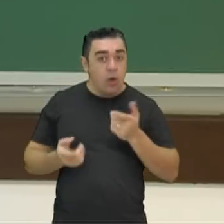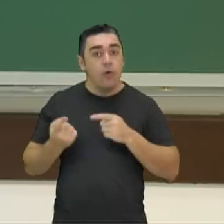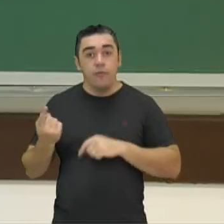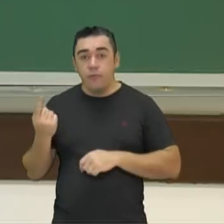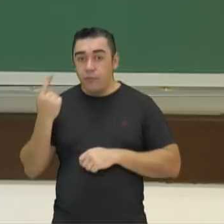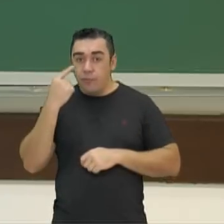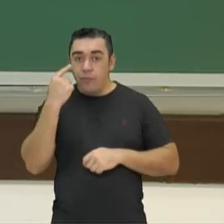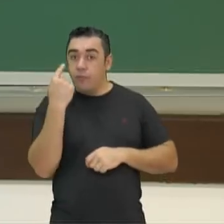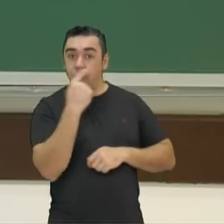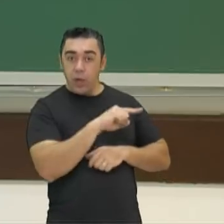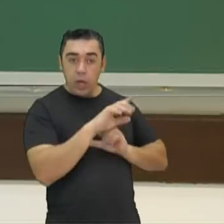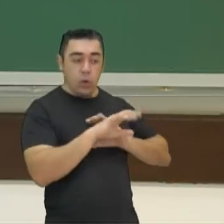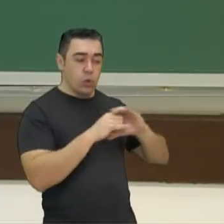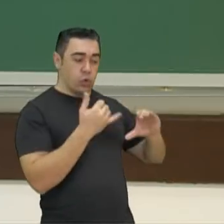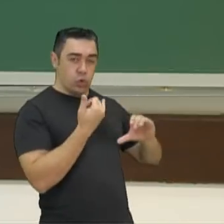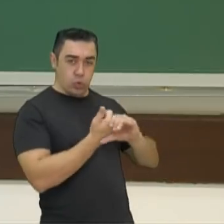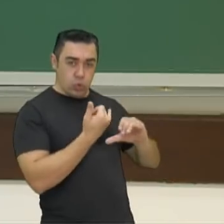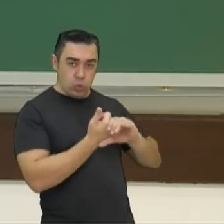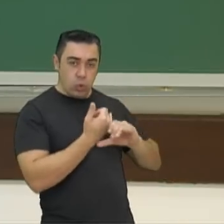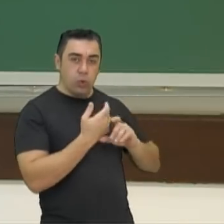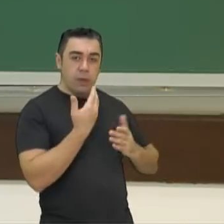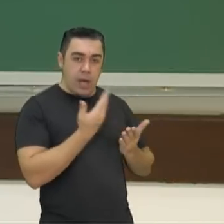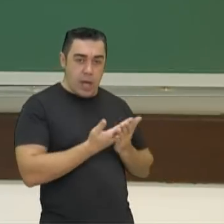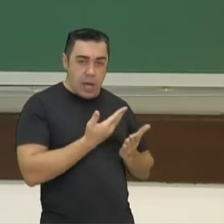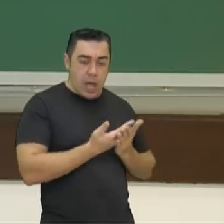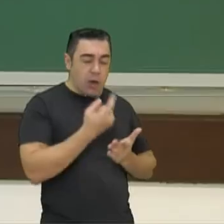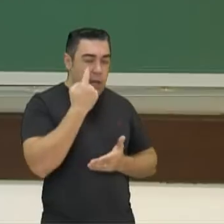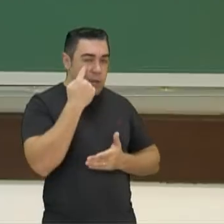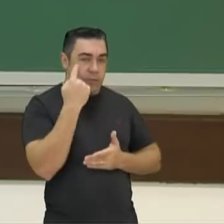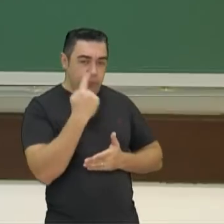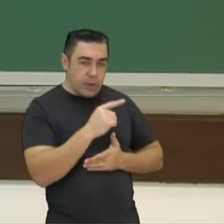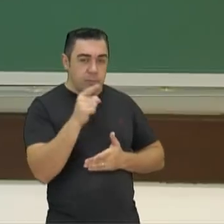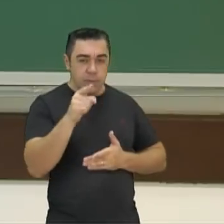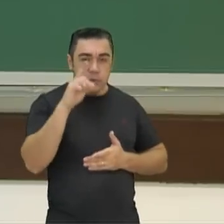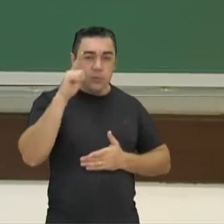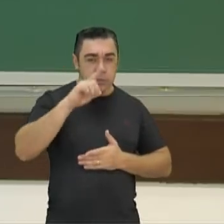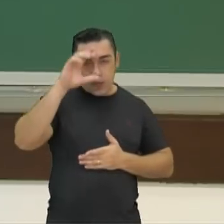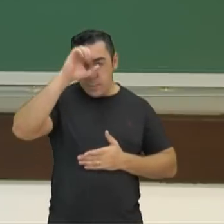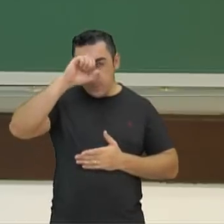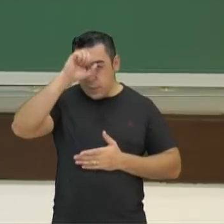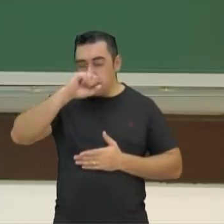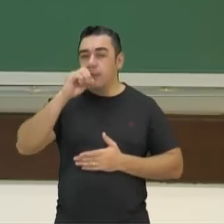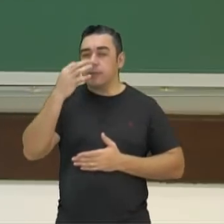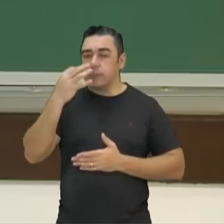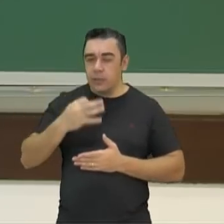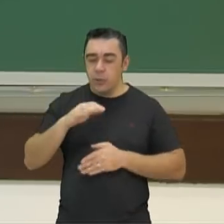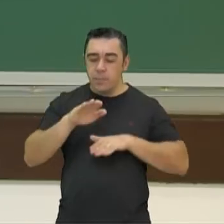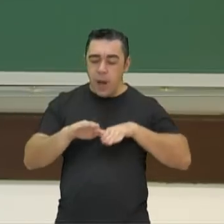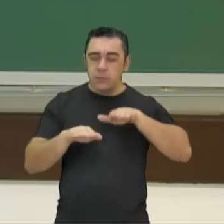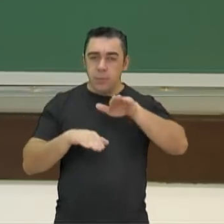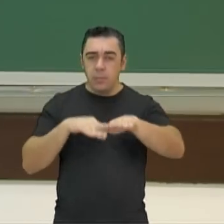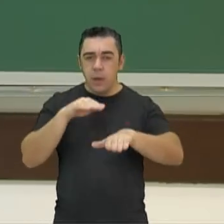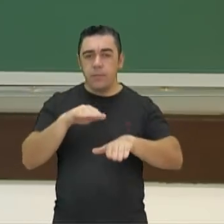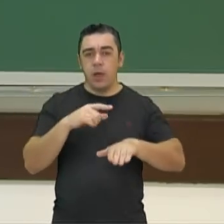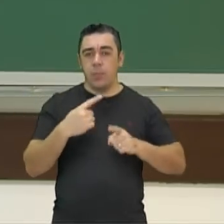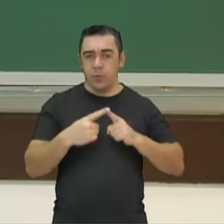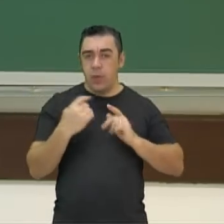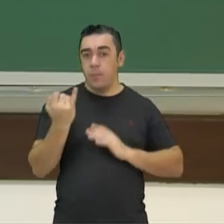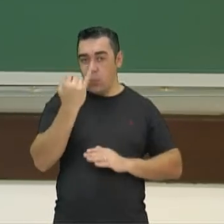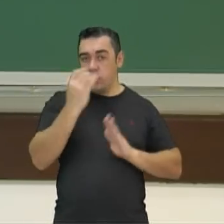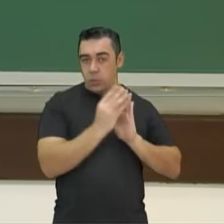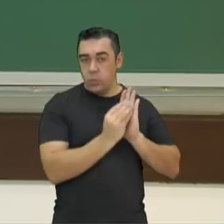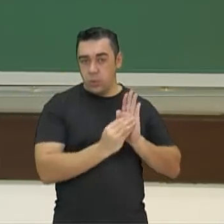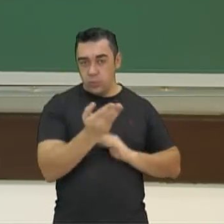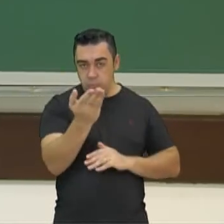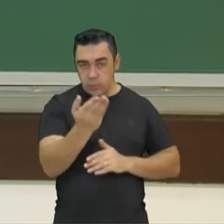lá, com algum amigo, se você não tem acesso aí, para que você não perca esse conteúdo que vai ser importante para